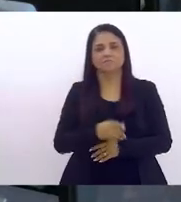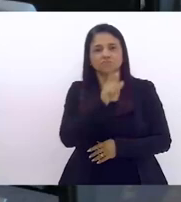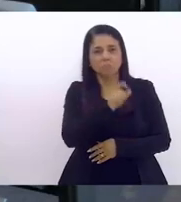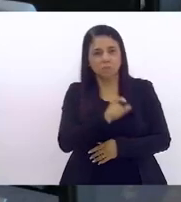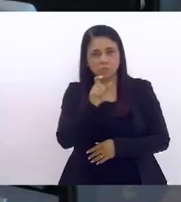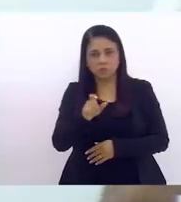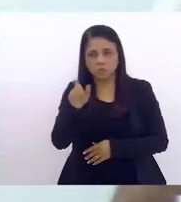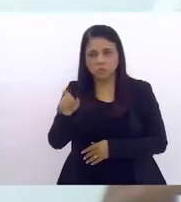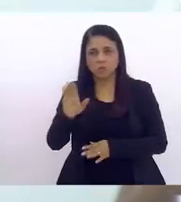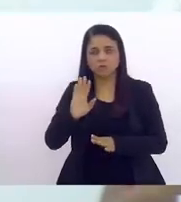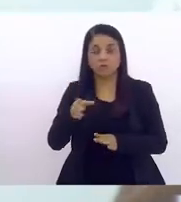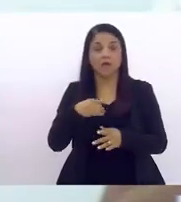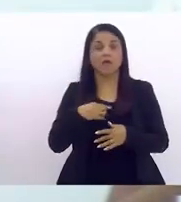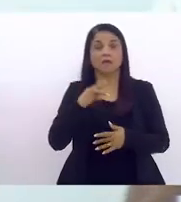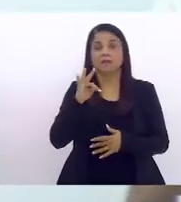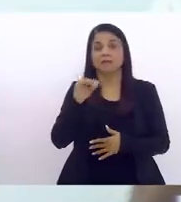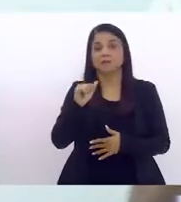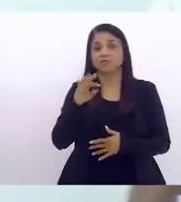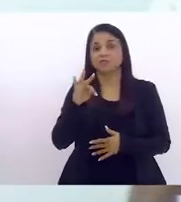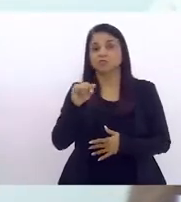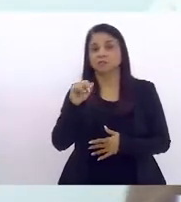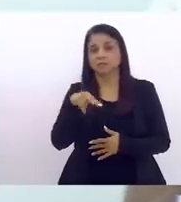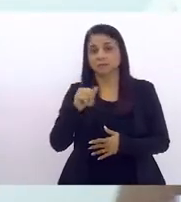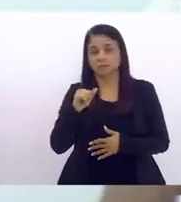A Tatiana já chegou também, então vou chamar.